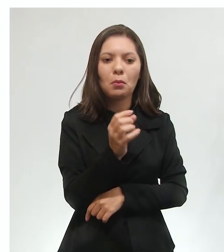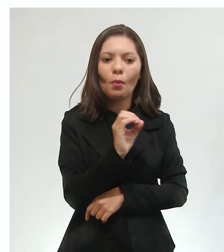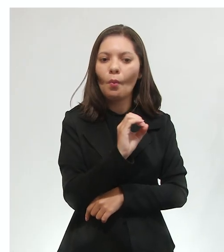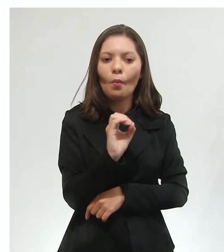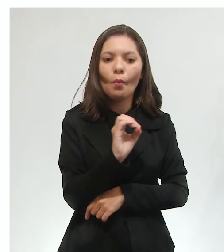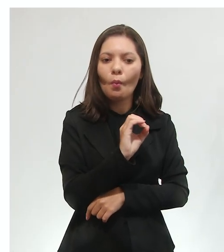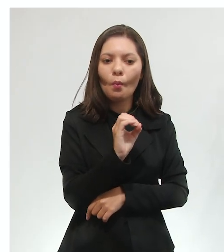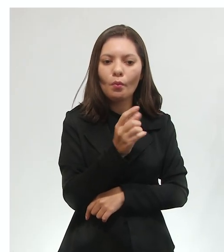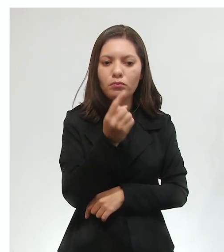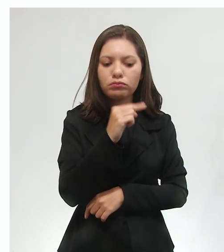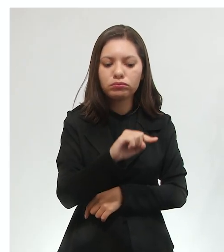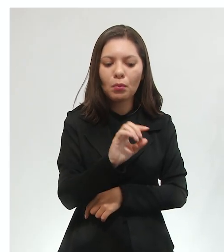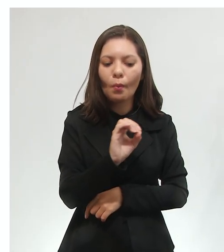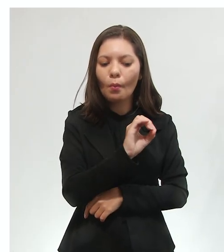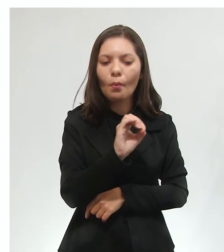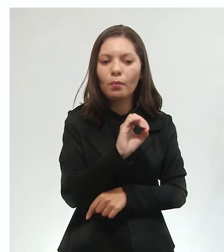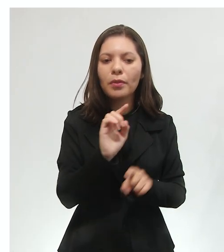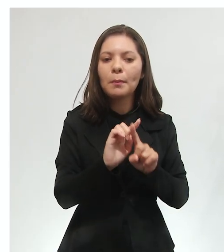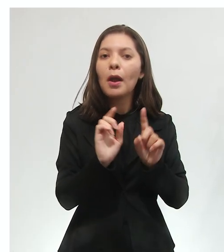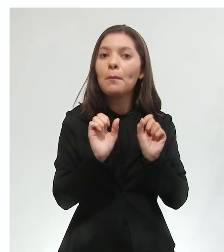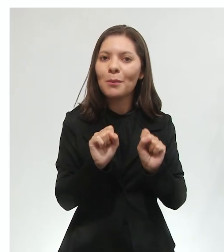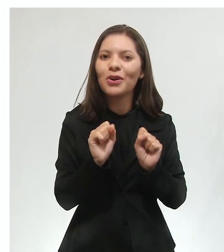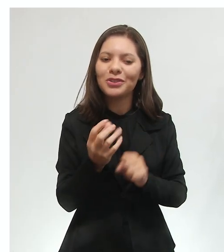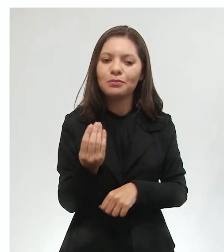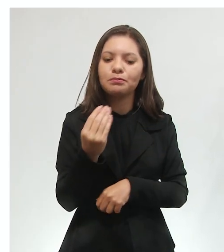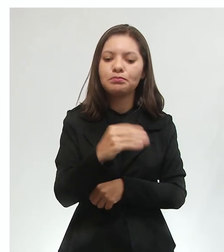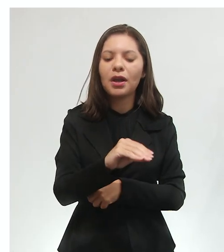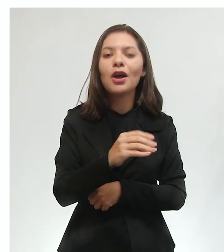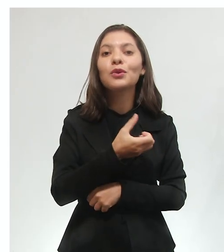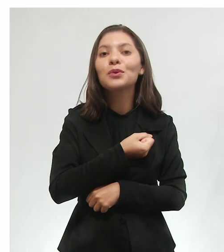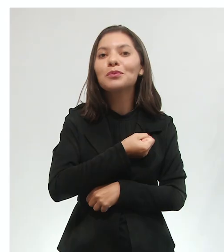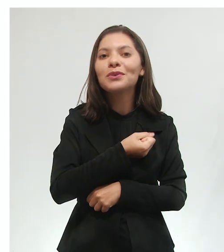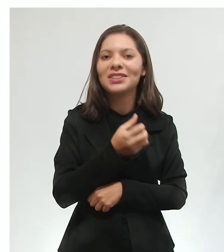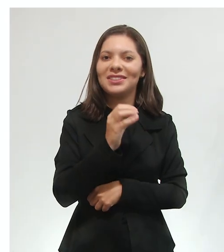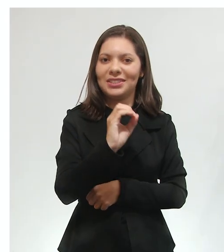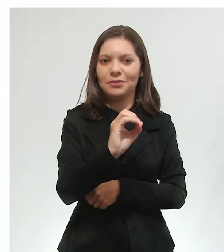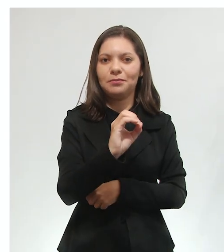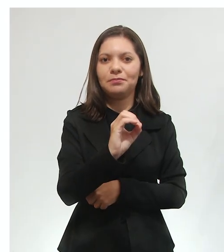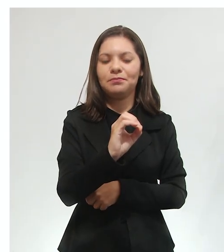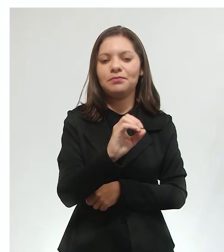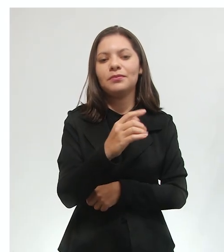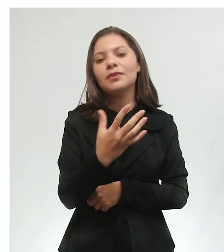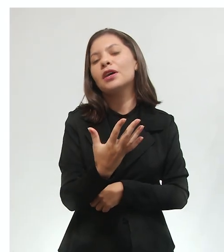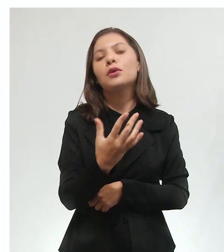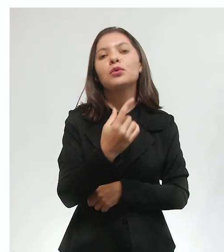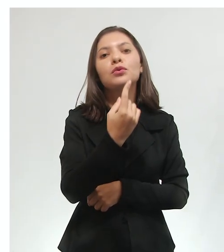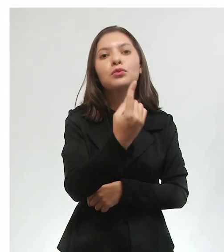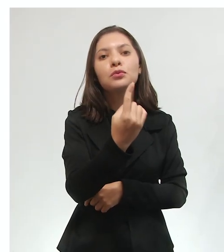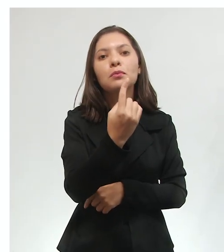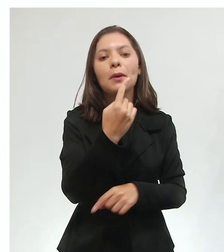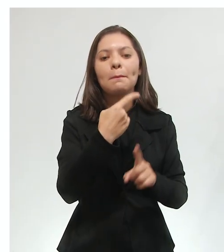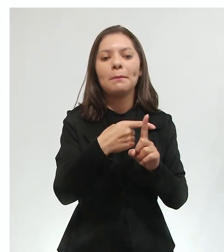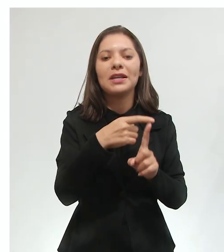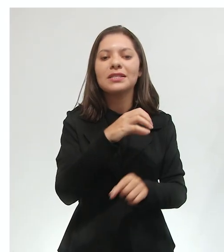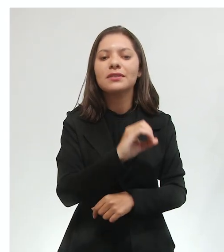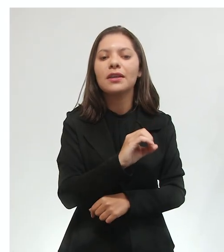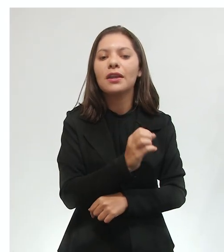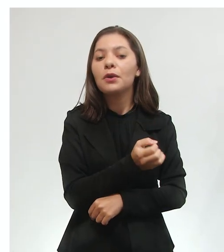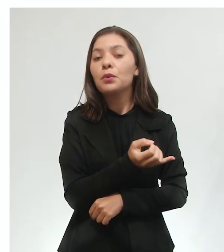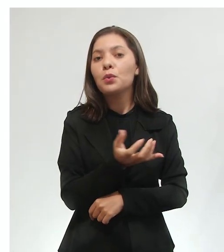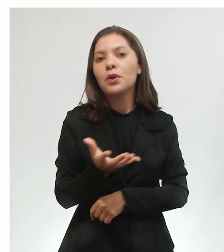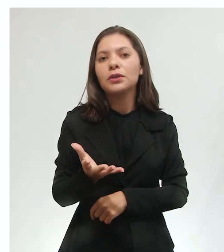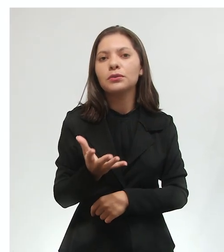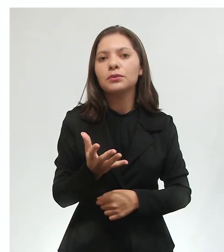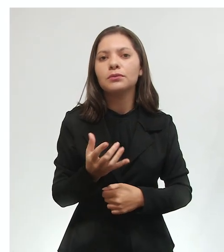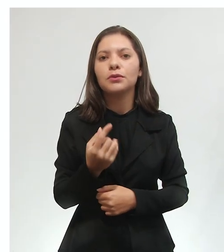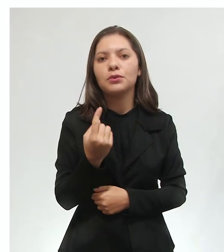mas esse nada pode ser representado pelo número 0. Então, uma centena mais 0 centenas é